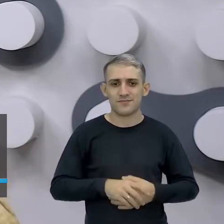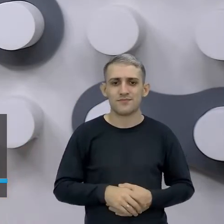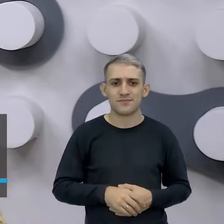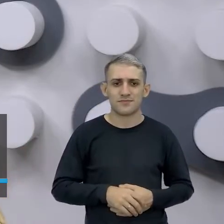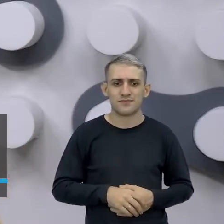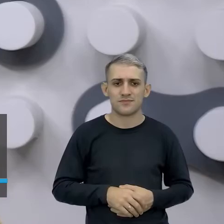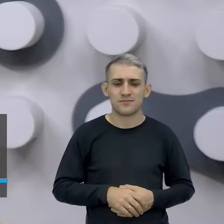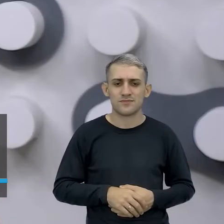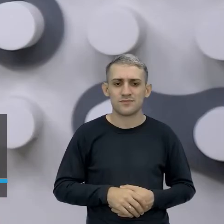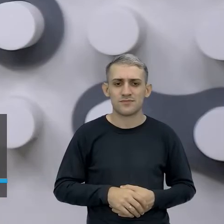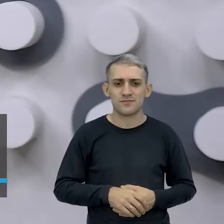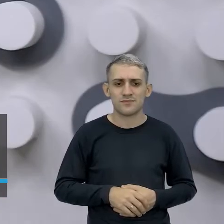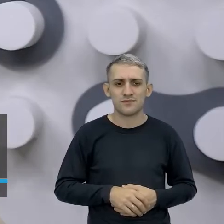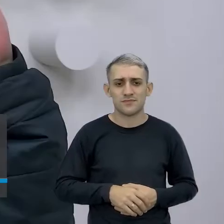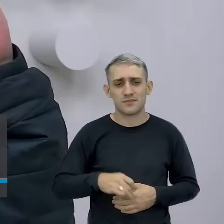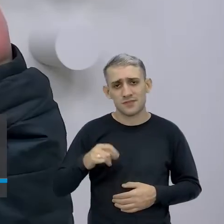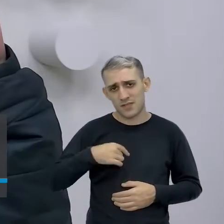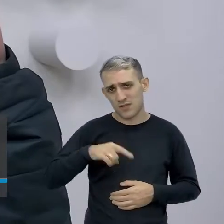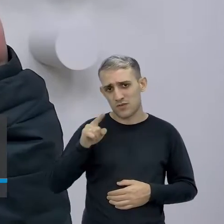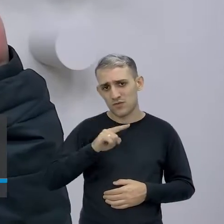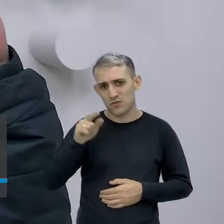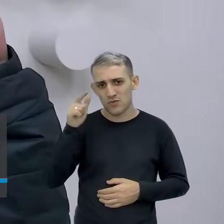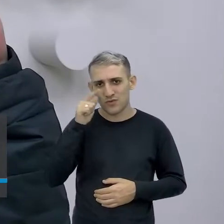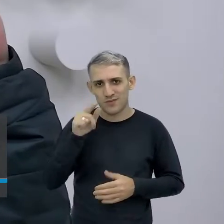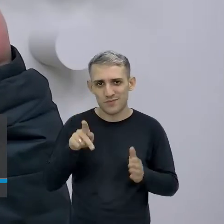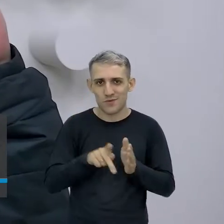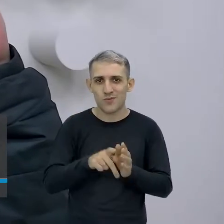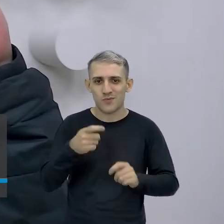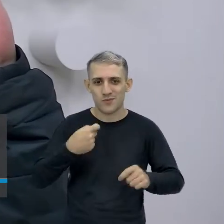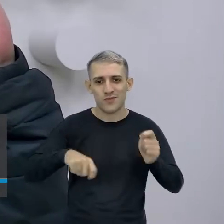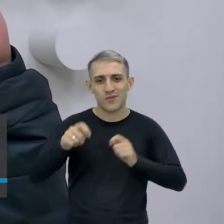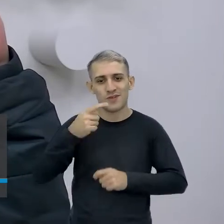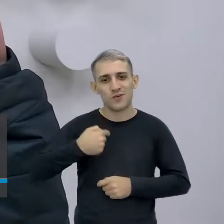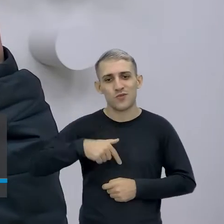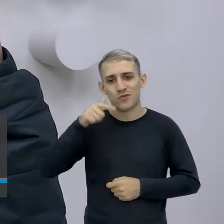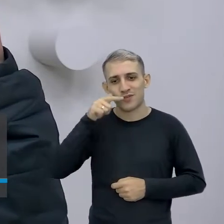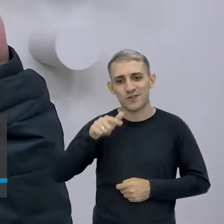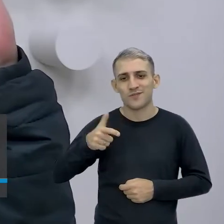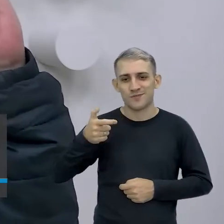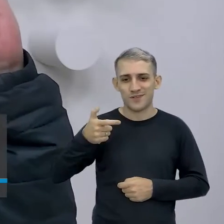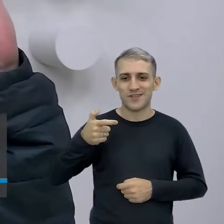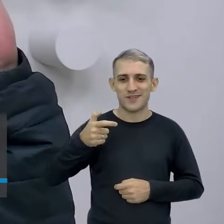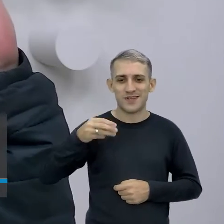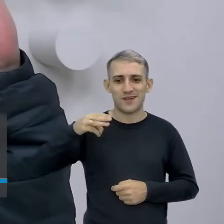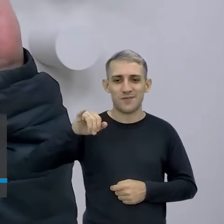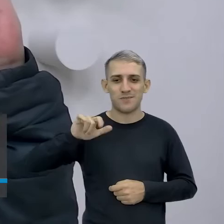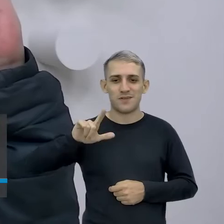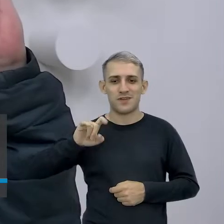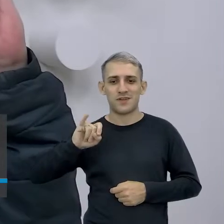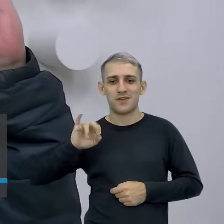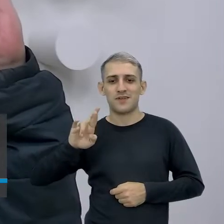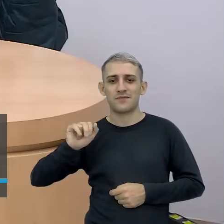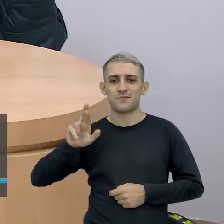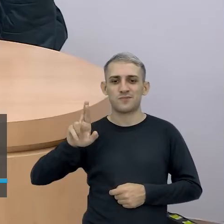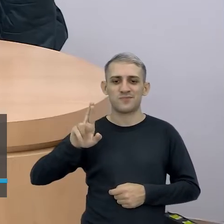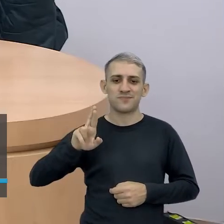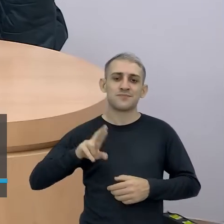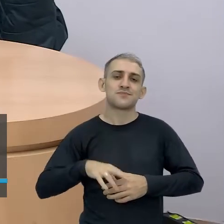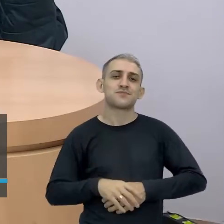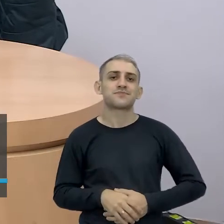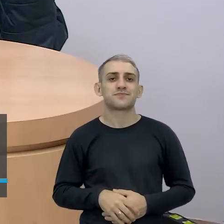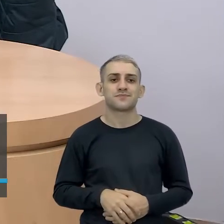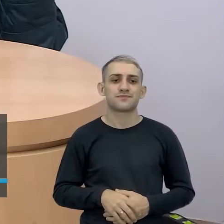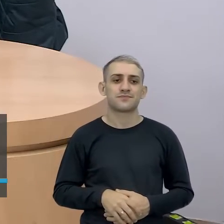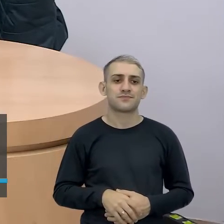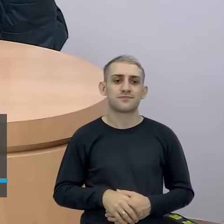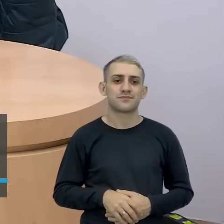todo jeito. Se eu não conquistei economicamente, eu conquisto militarmente. Você não tem para onde correr. É.